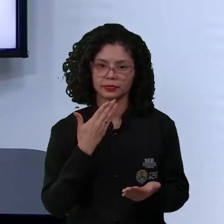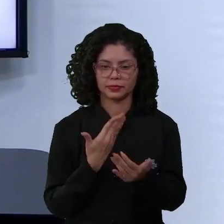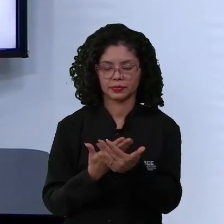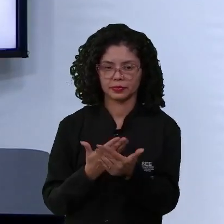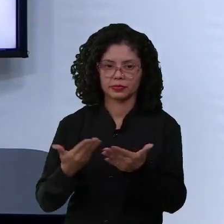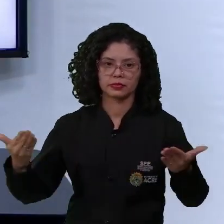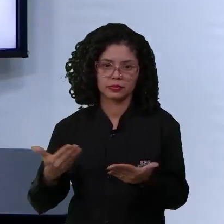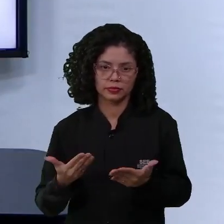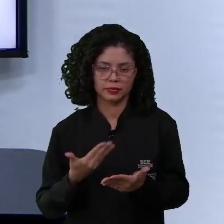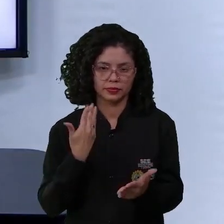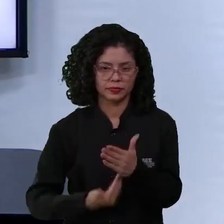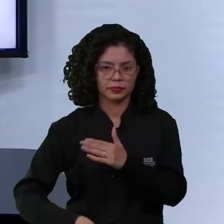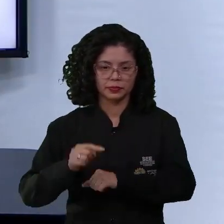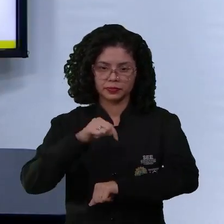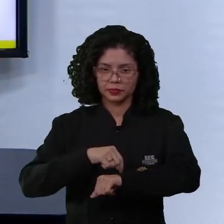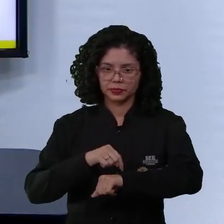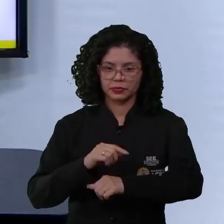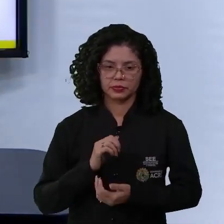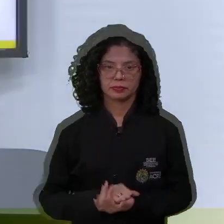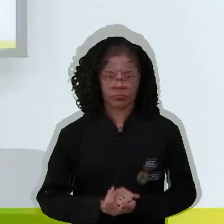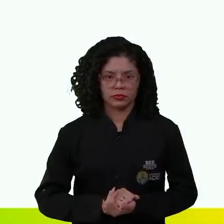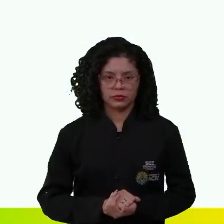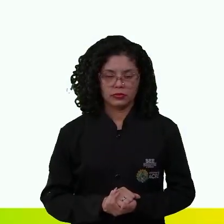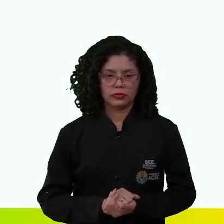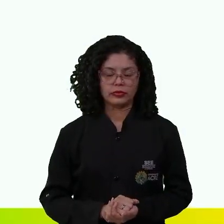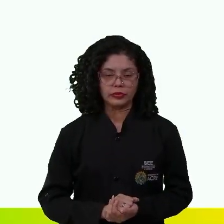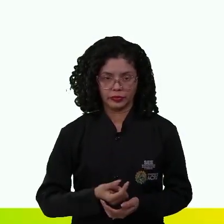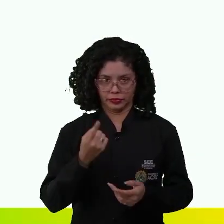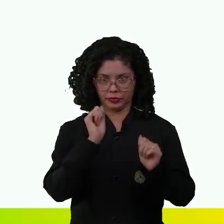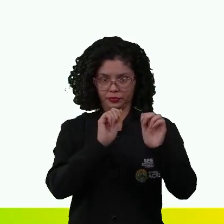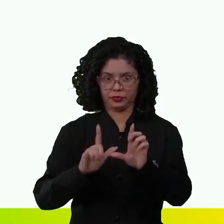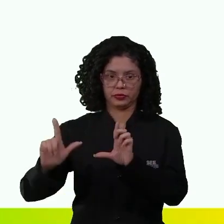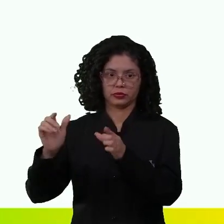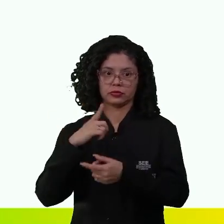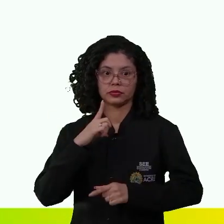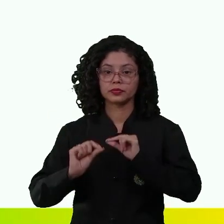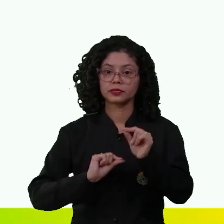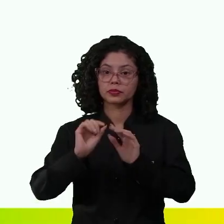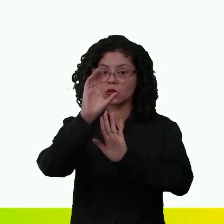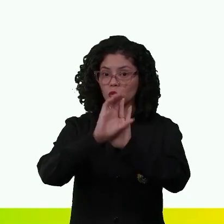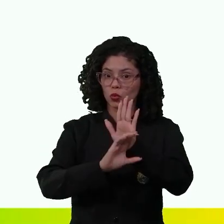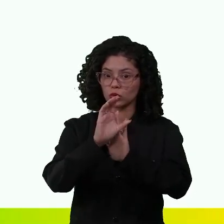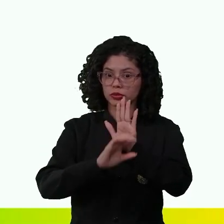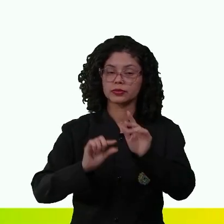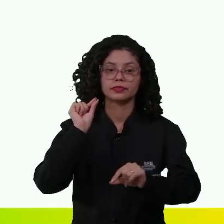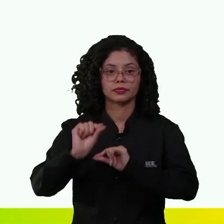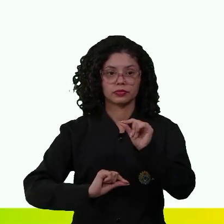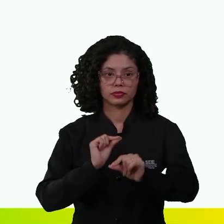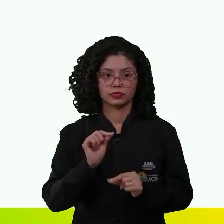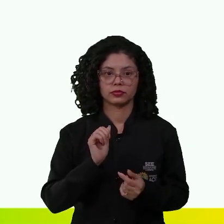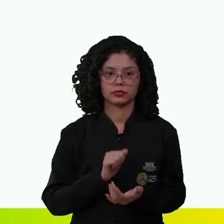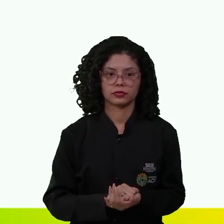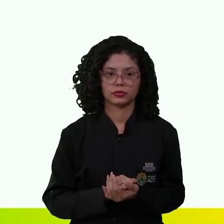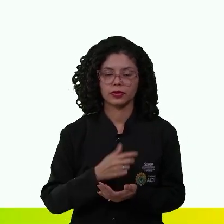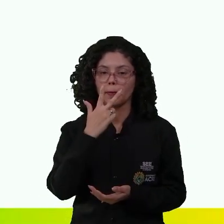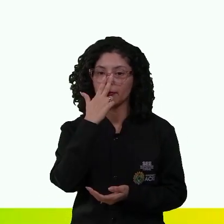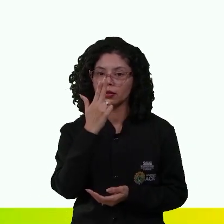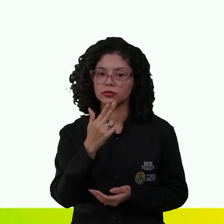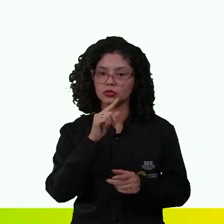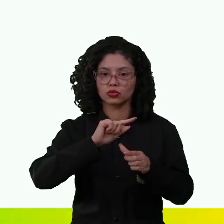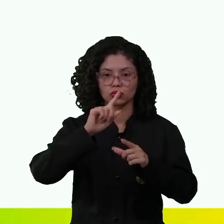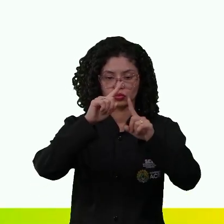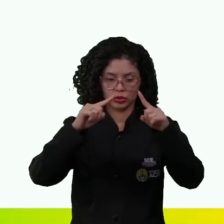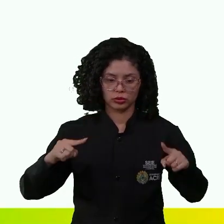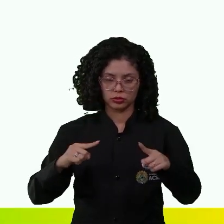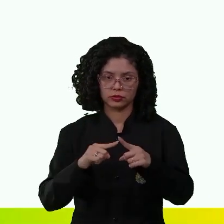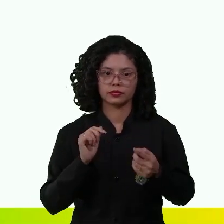aula de hoje, sem perda de tempo. Vamos lá. No primeiro slide, nós temos a definição de semelhança de